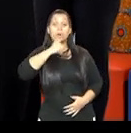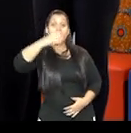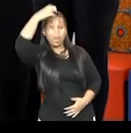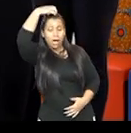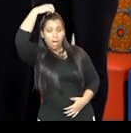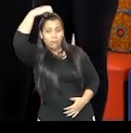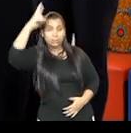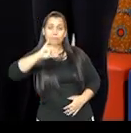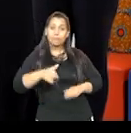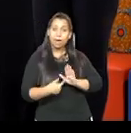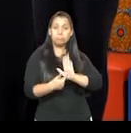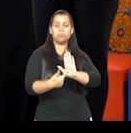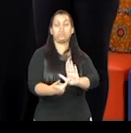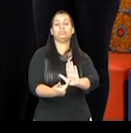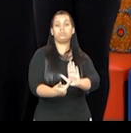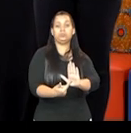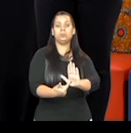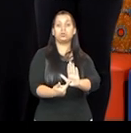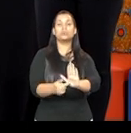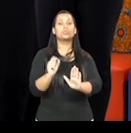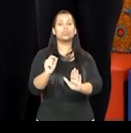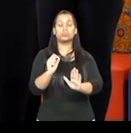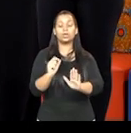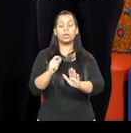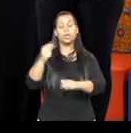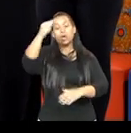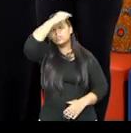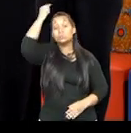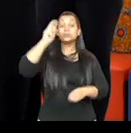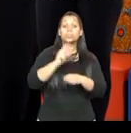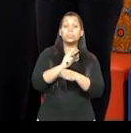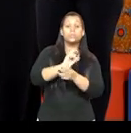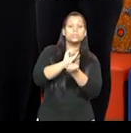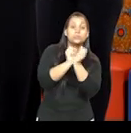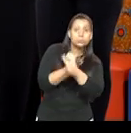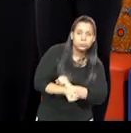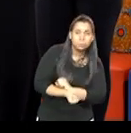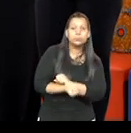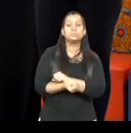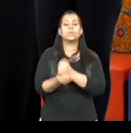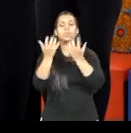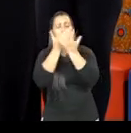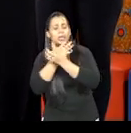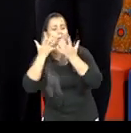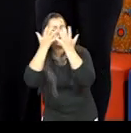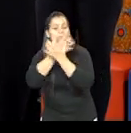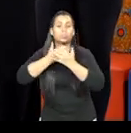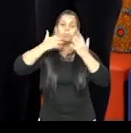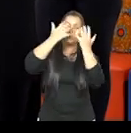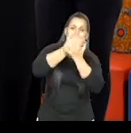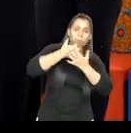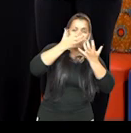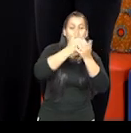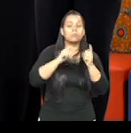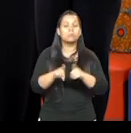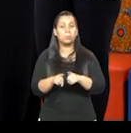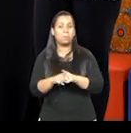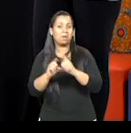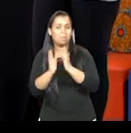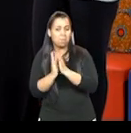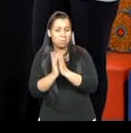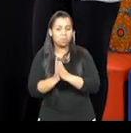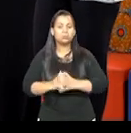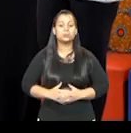santos que protegiam os escravos e logo atrás os congueiros entoando cantos e entoando orações.